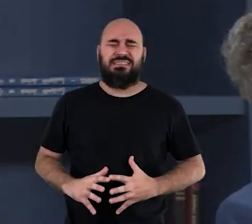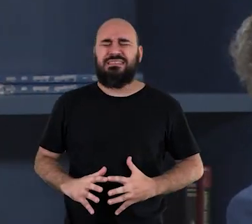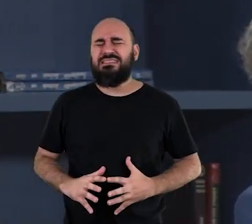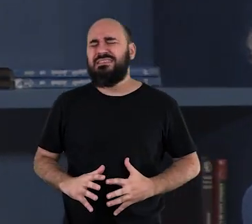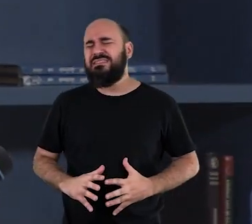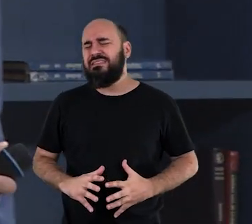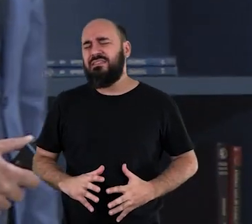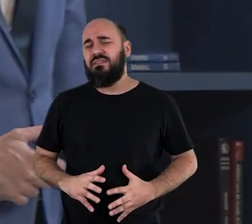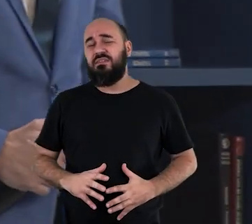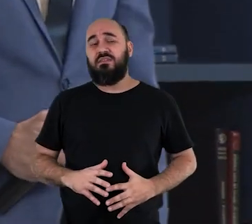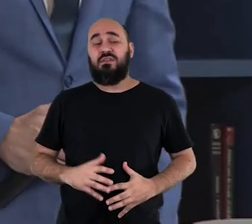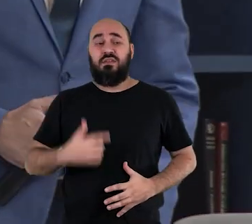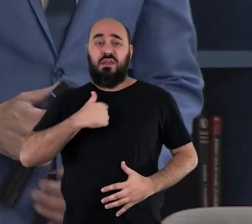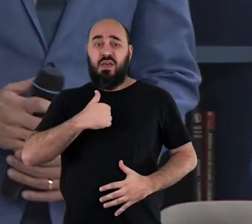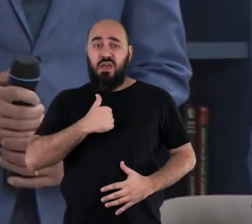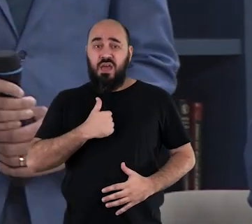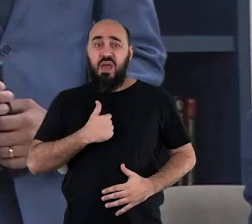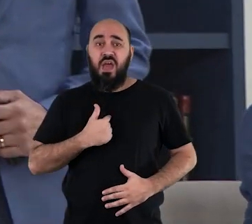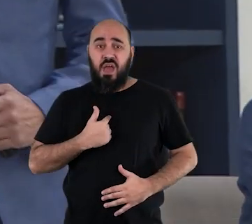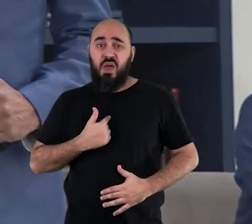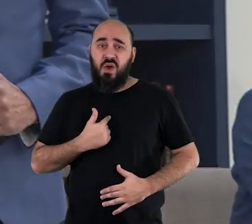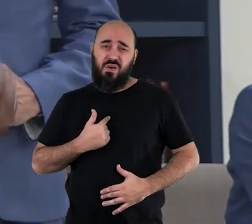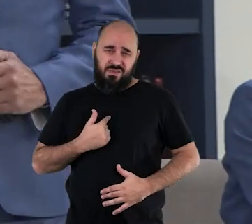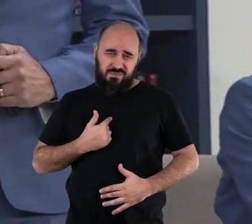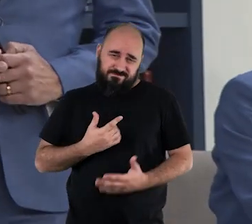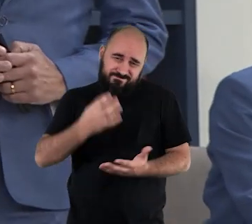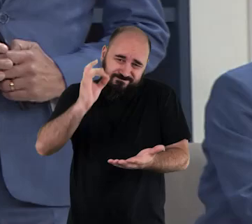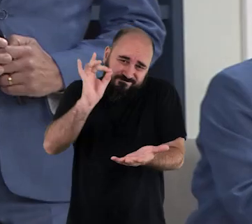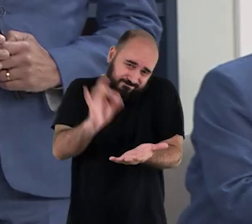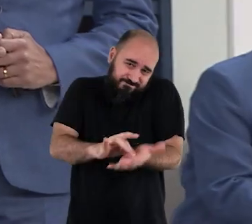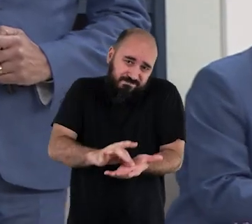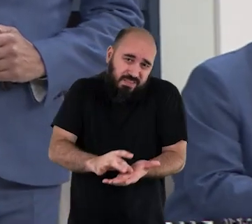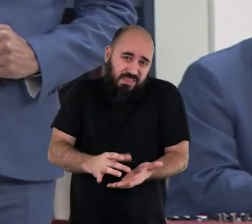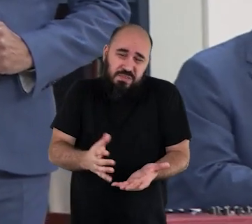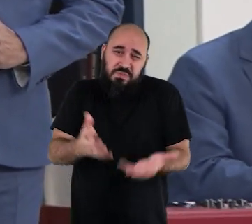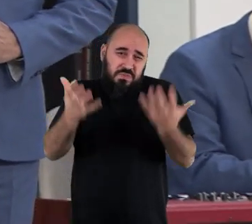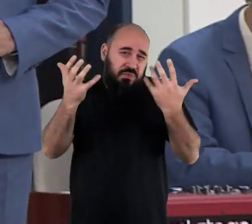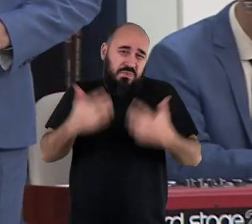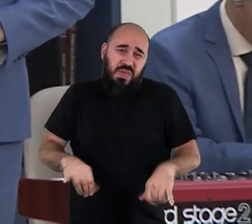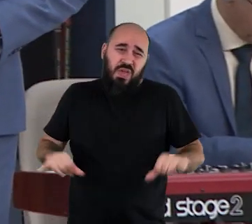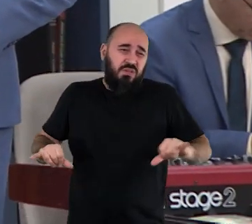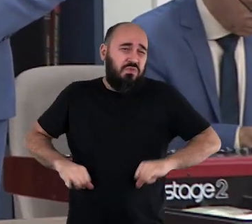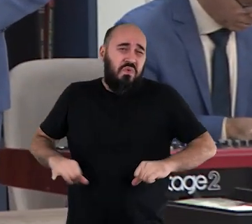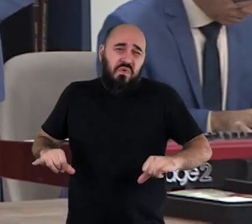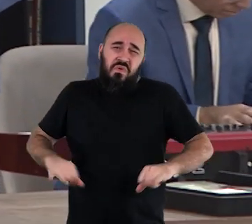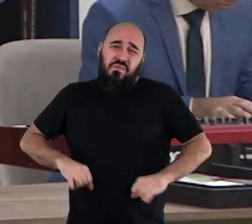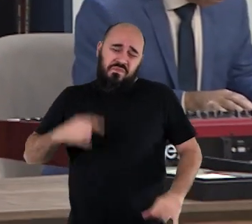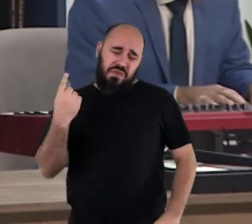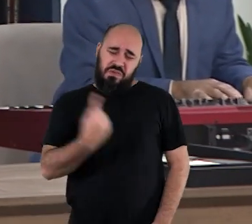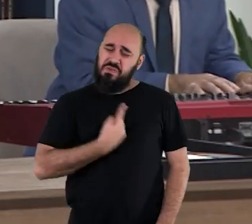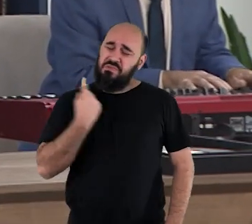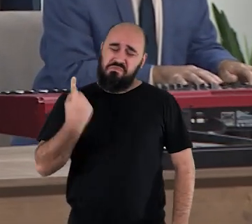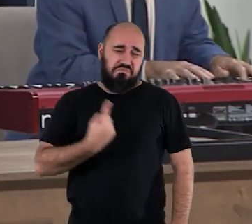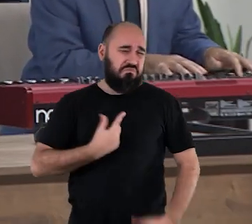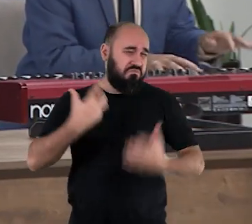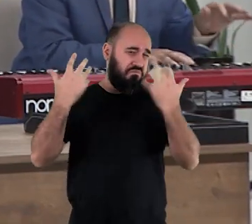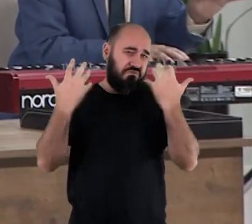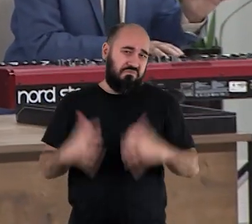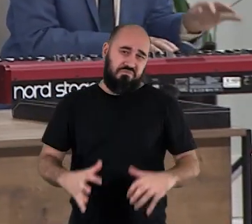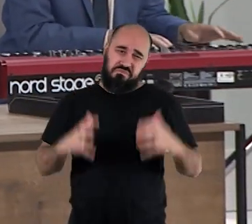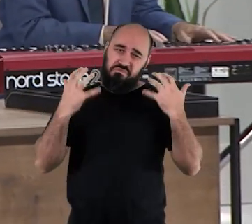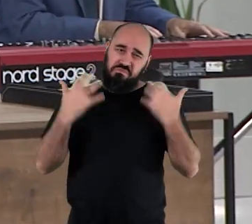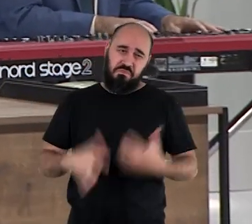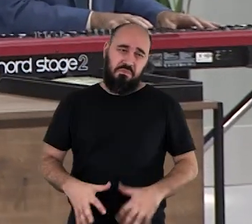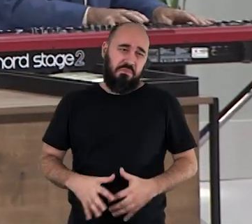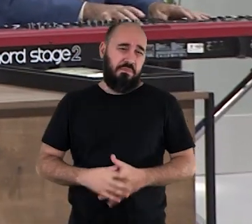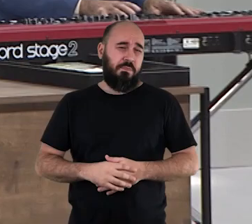Eu nunca quis enfrentar a estrada em solidão, e